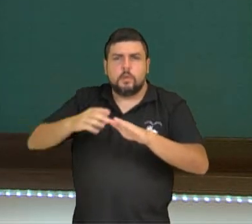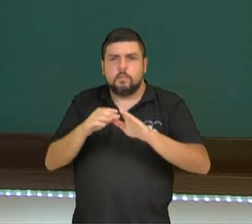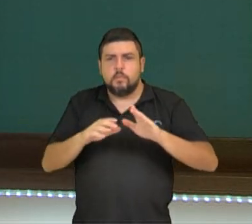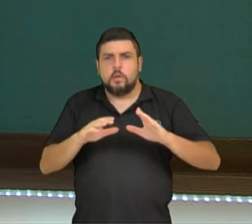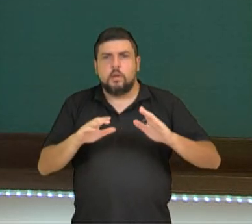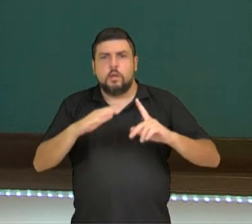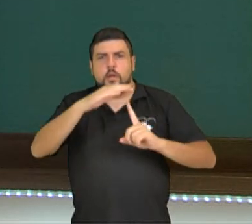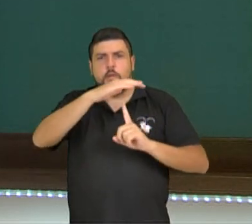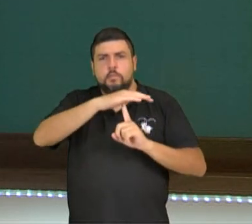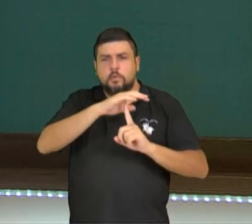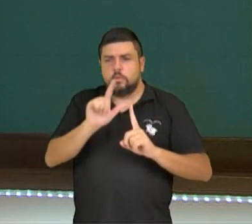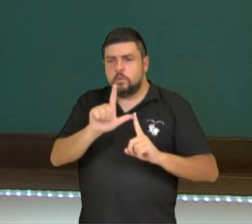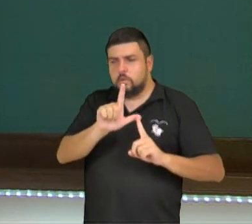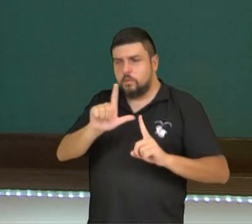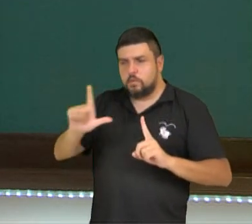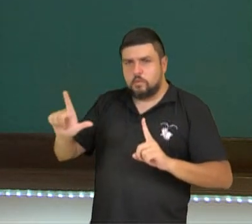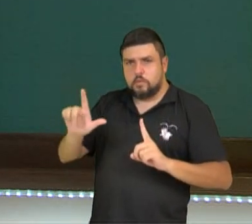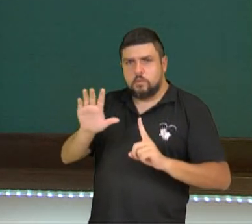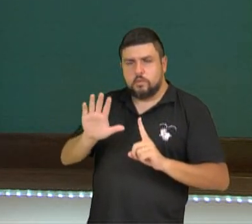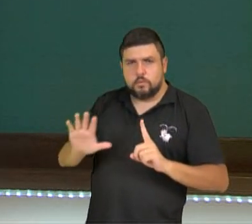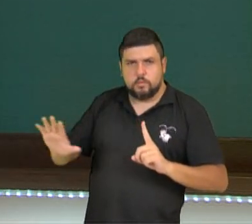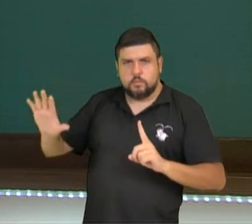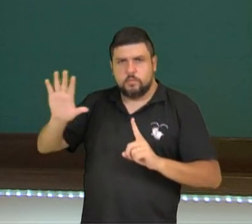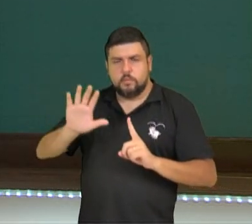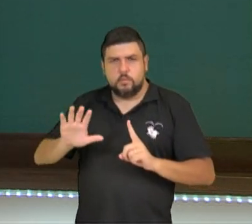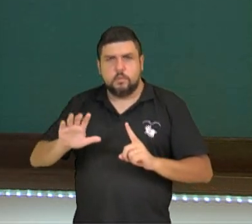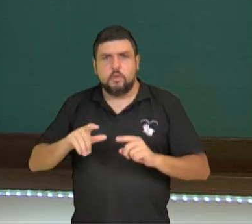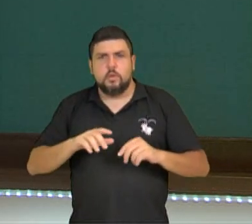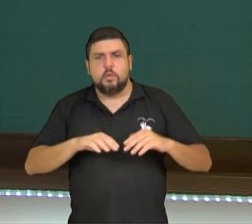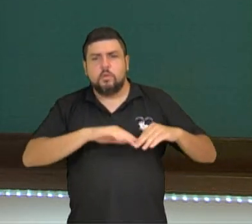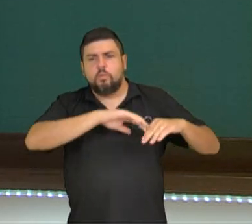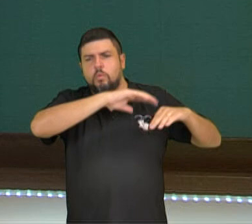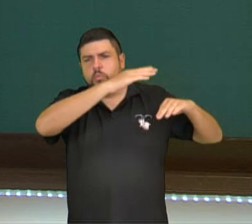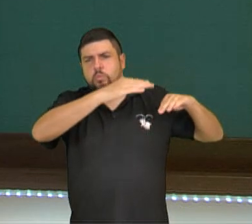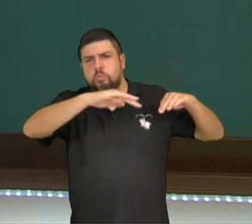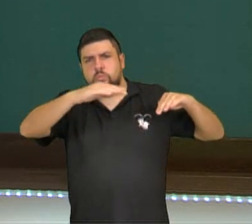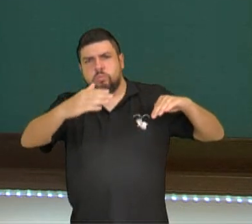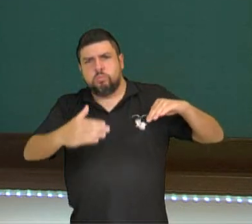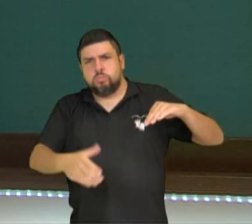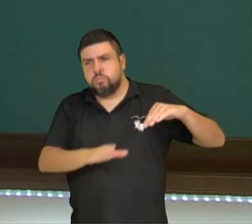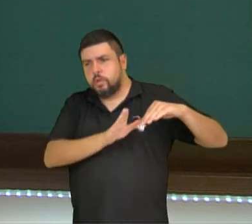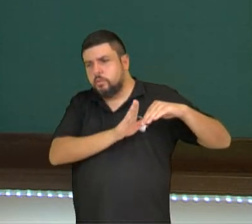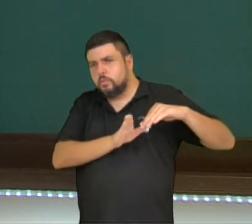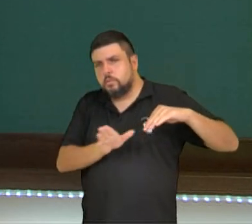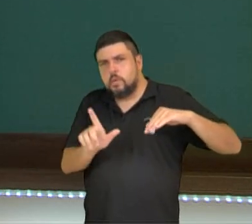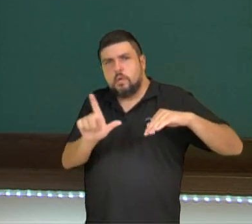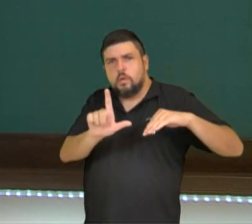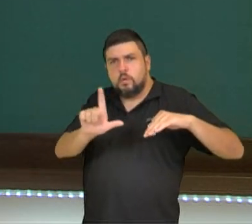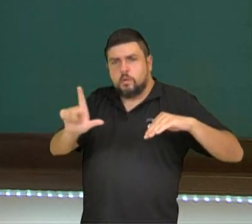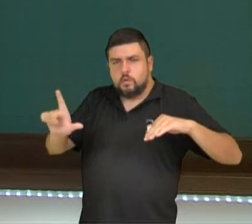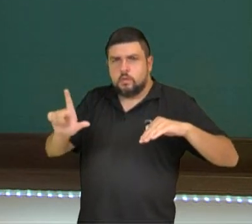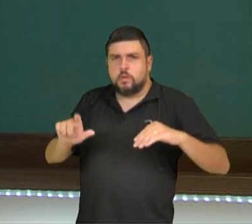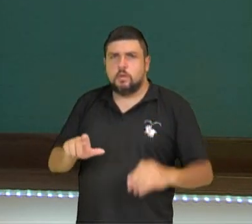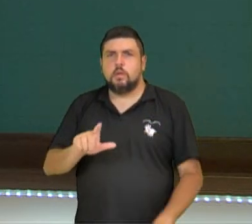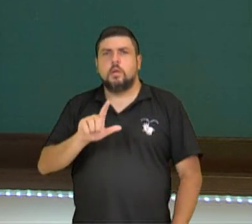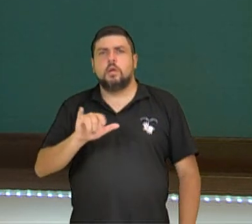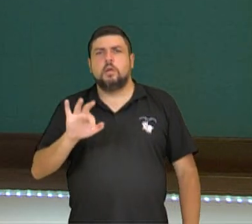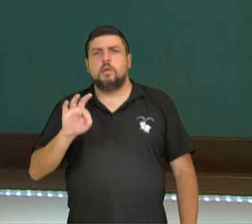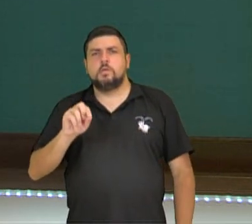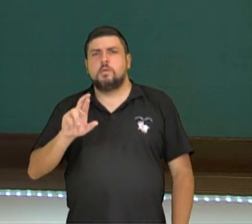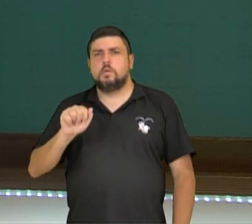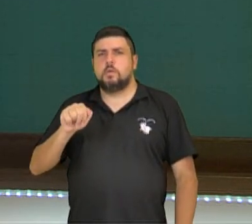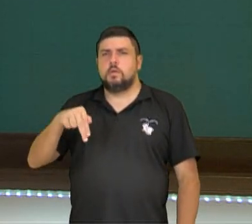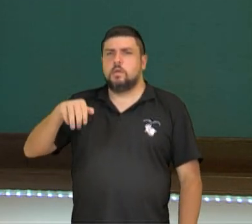leste ali do estado do Paraná, da Serra do Mar em direção ao leste. Então, formam ali a bacia